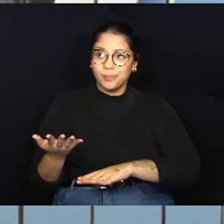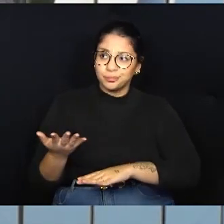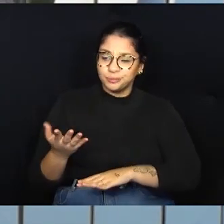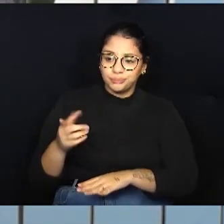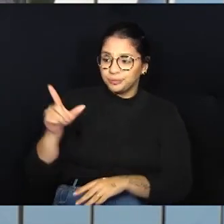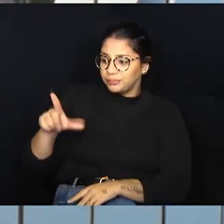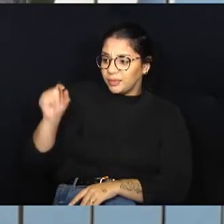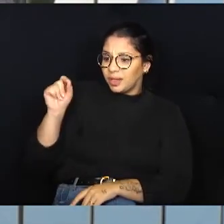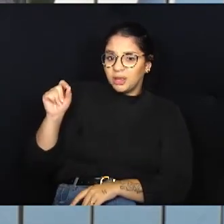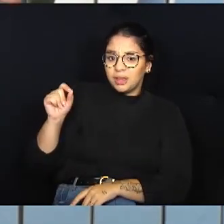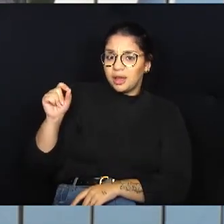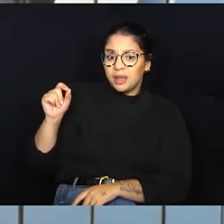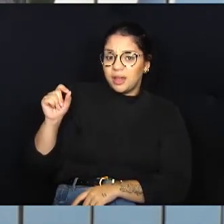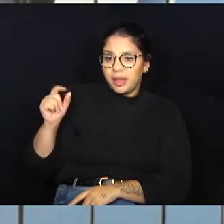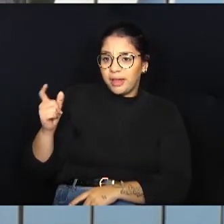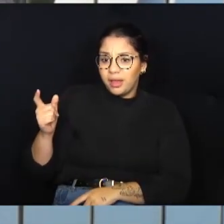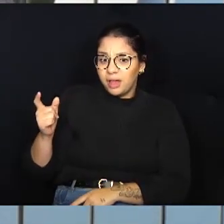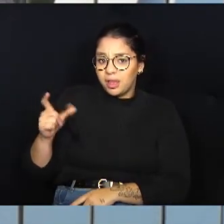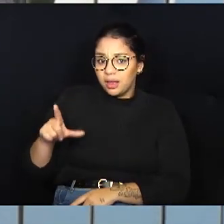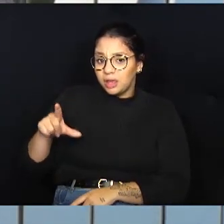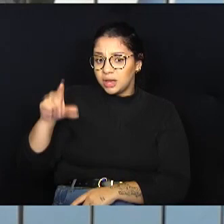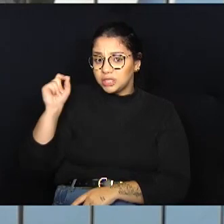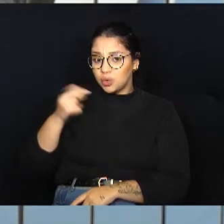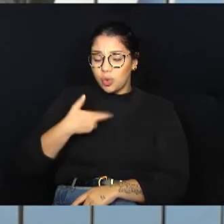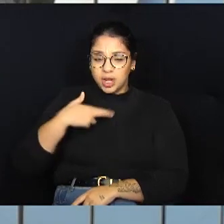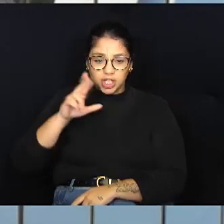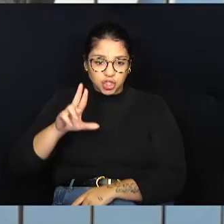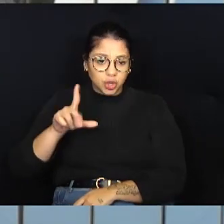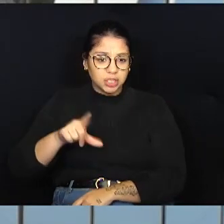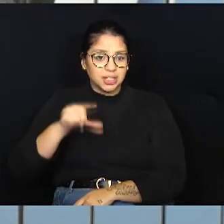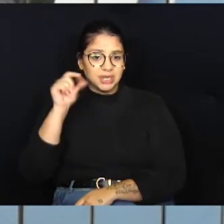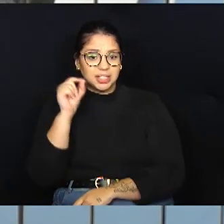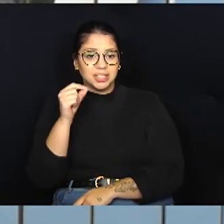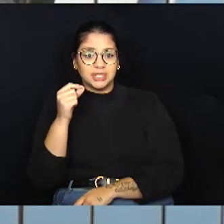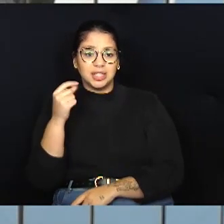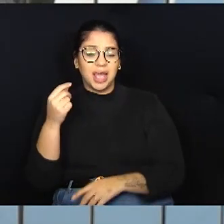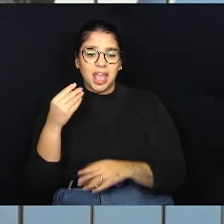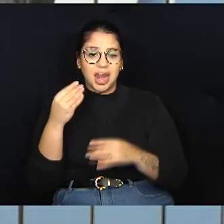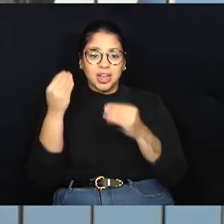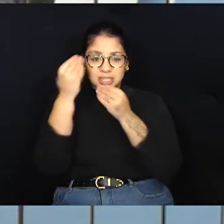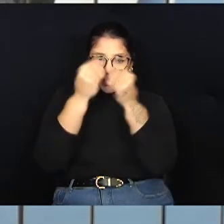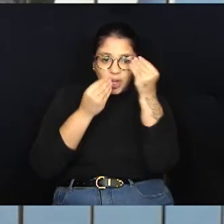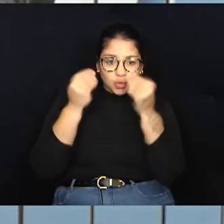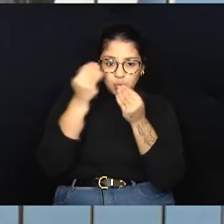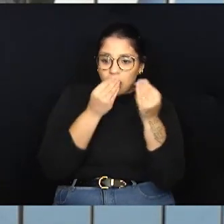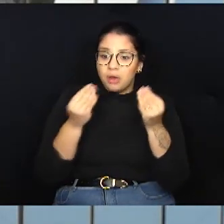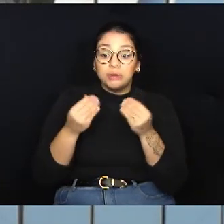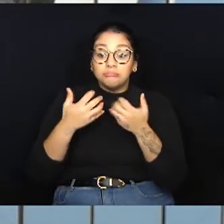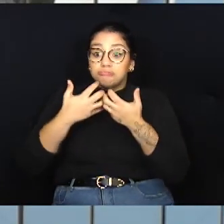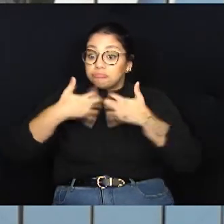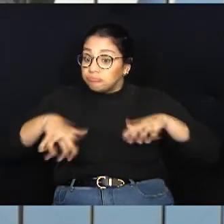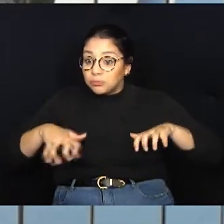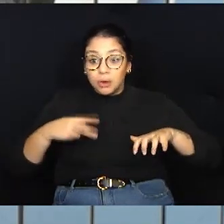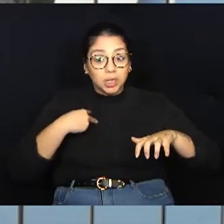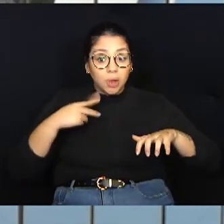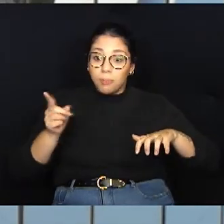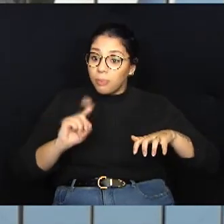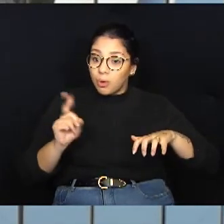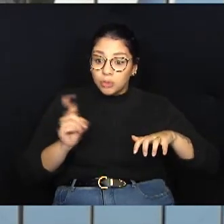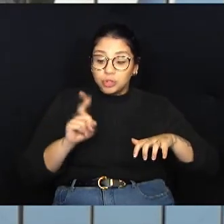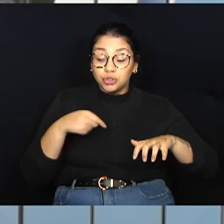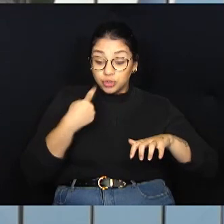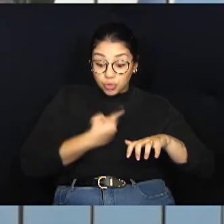preferência sexual, escolha religiosa. Não pode ser motivo de divisão. Independentemente disso, nós somos